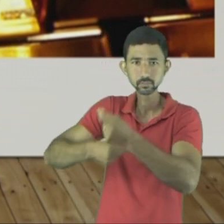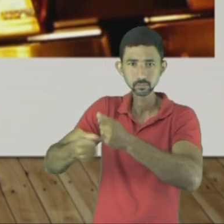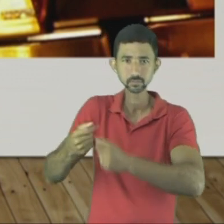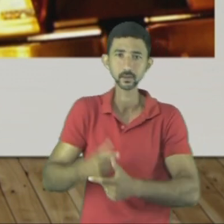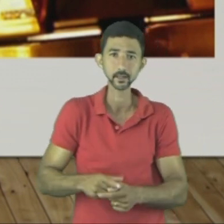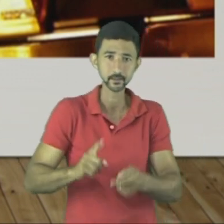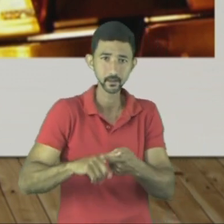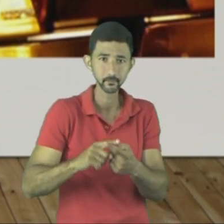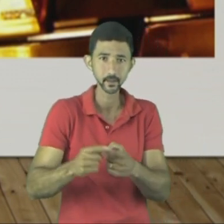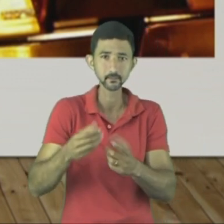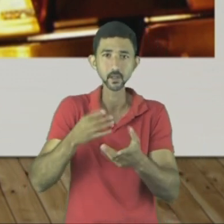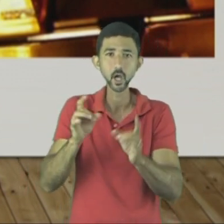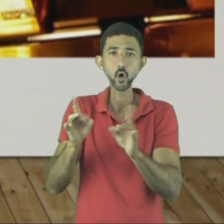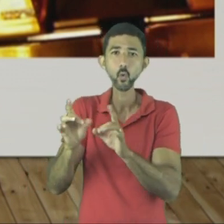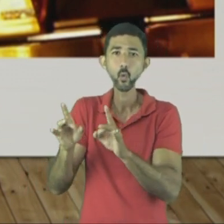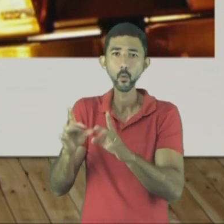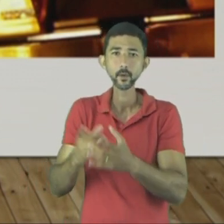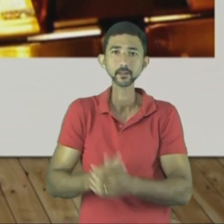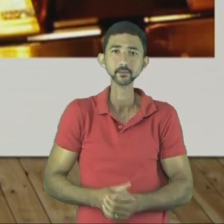financeiras e de comércio, a